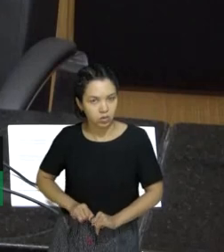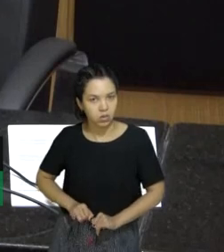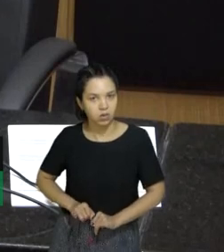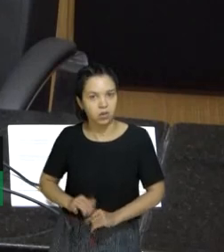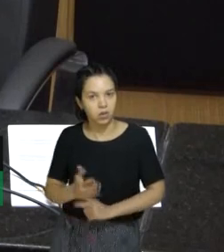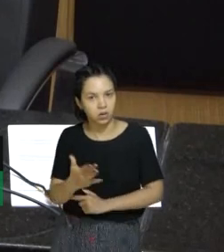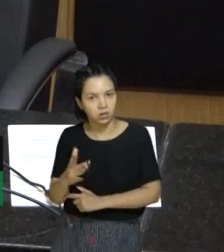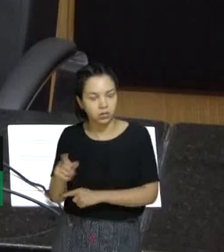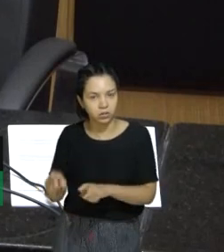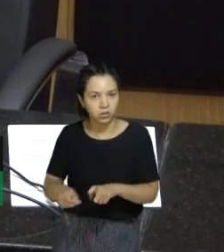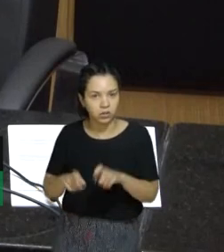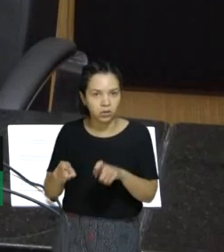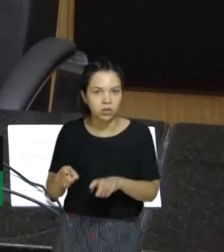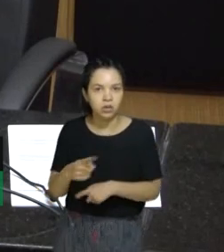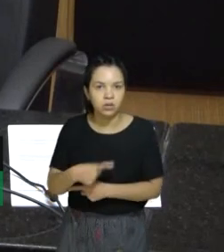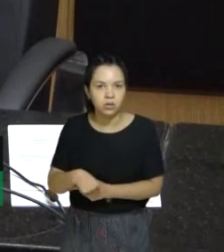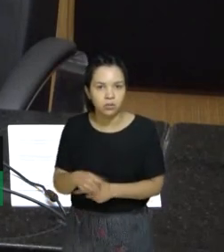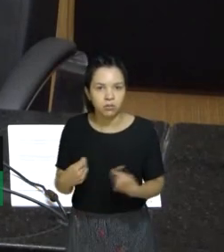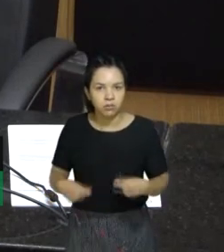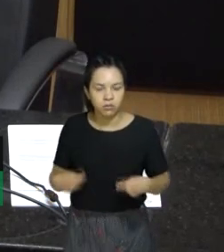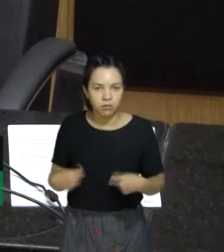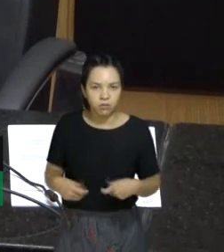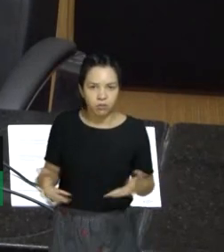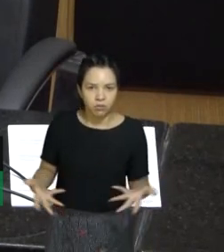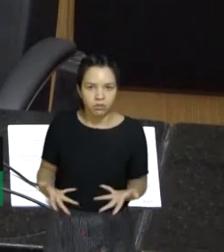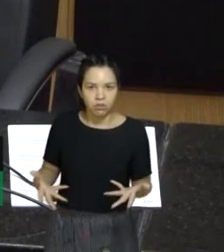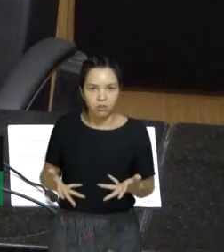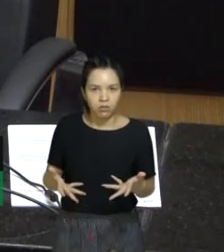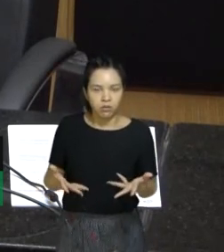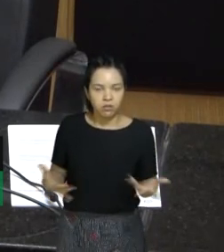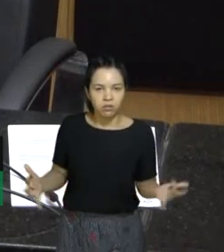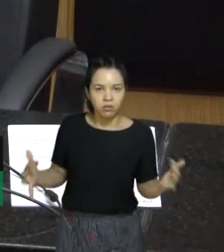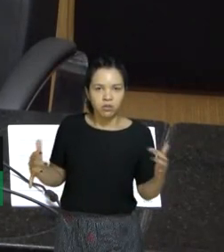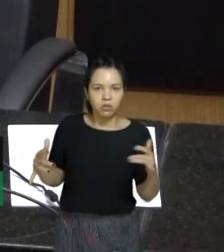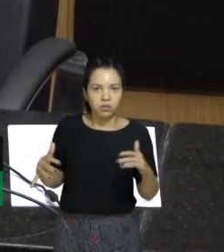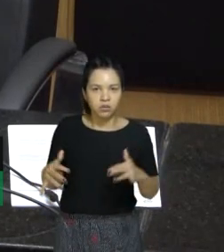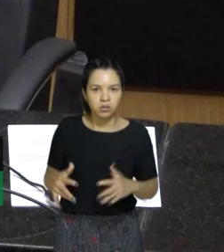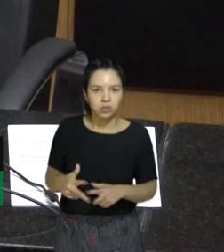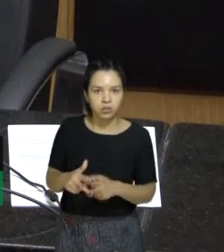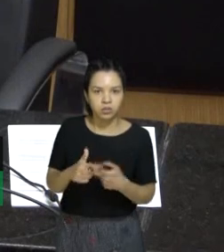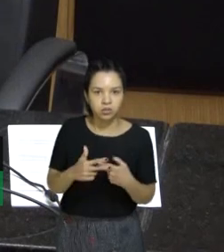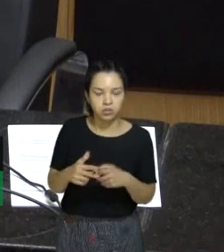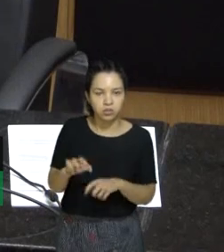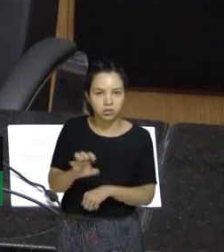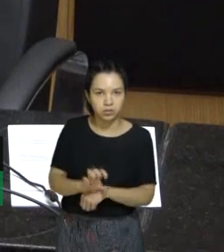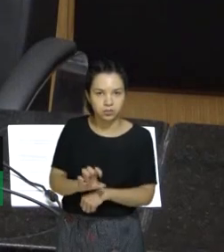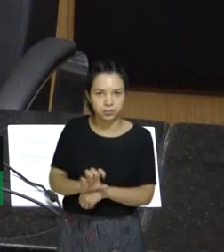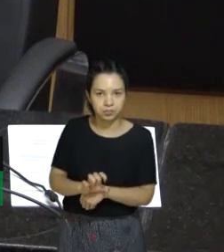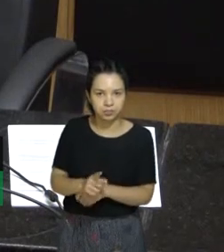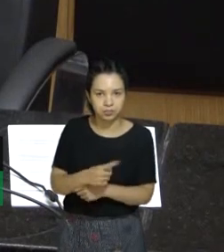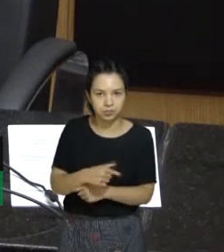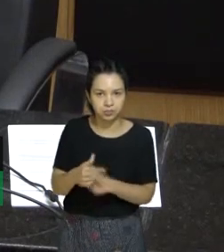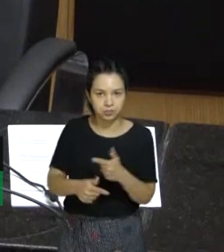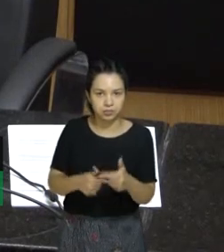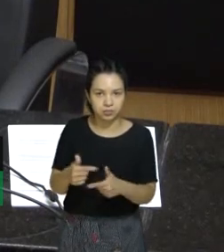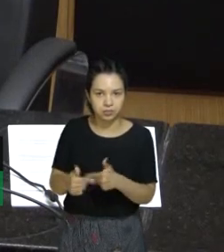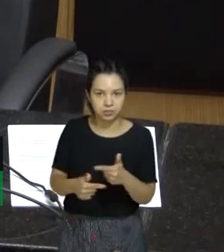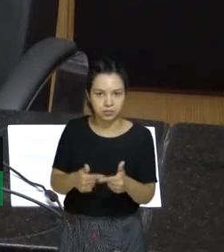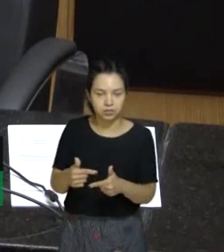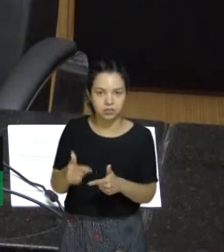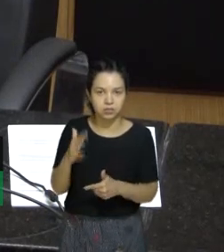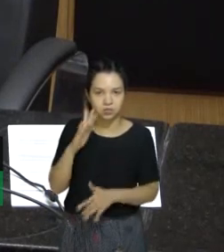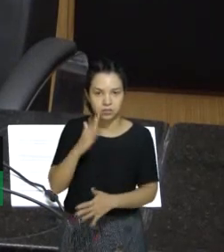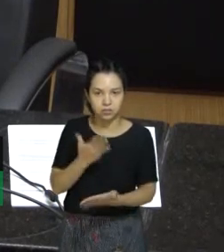rural. É preciso agora fazer um grande mutirão de reconstrução do estado. Mas estamos trabalhando bem, acredito que a gente